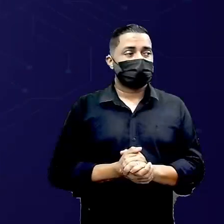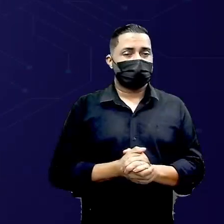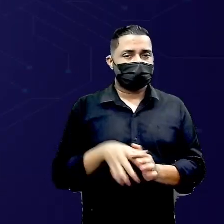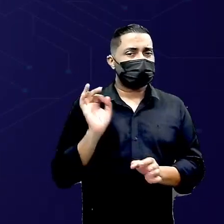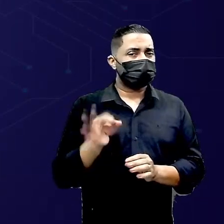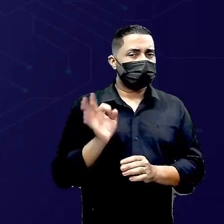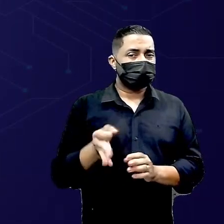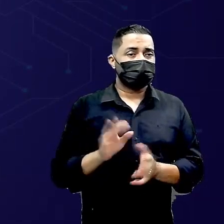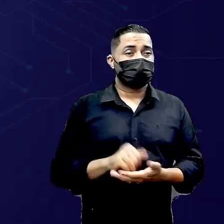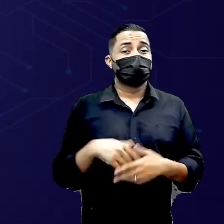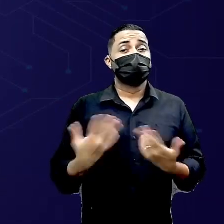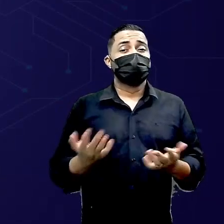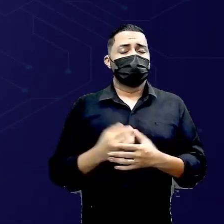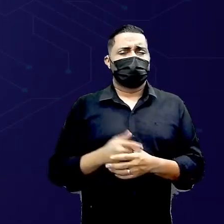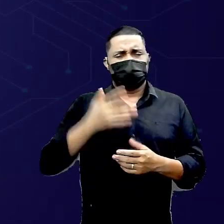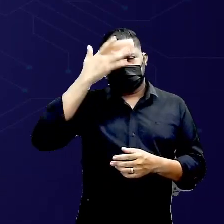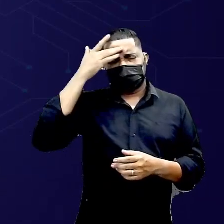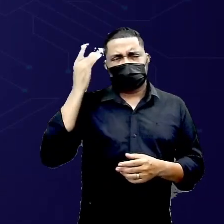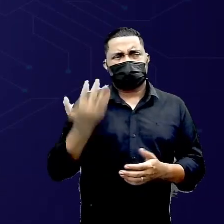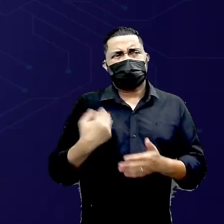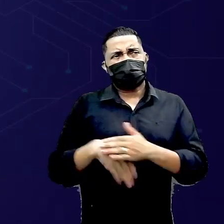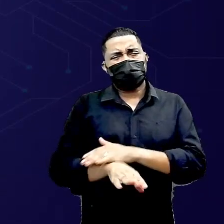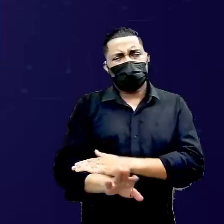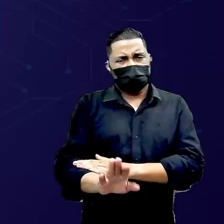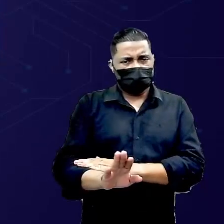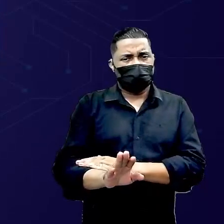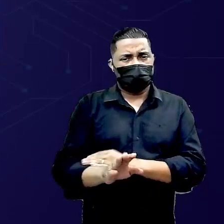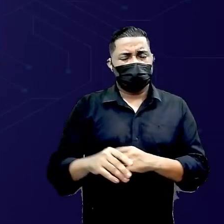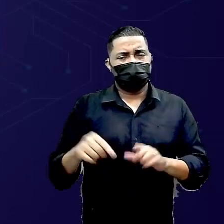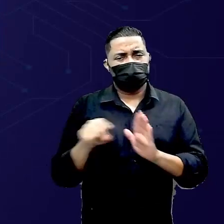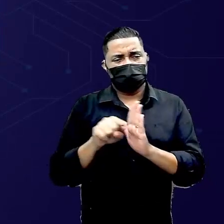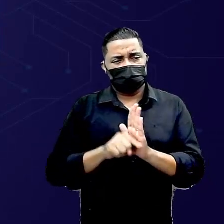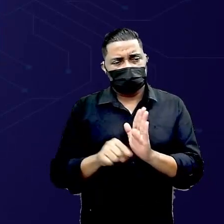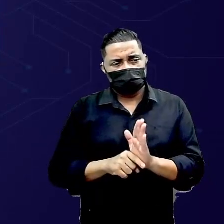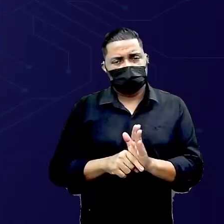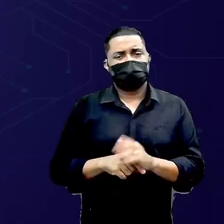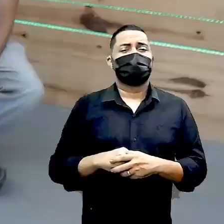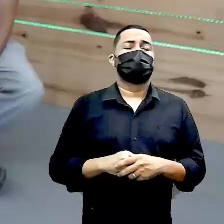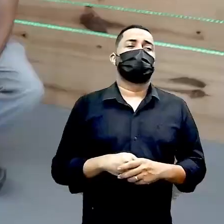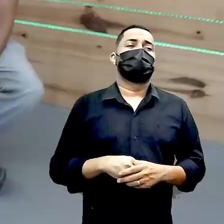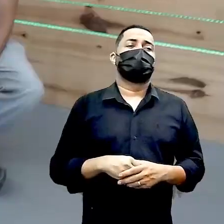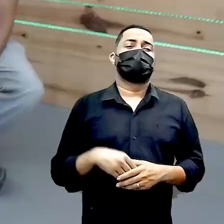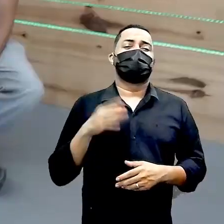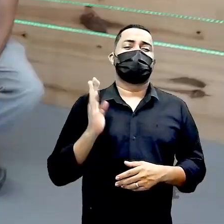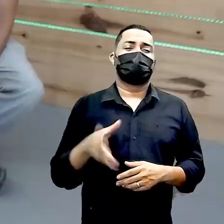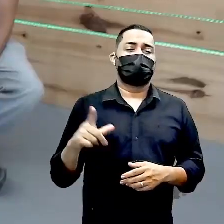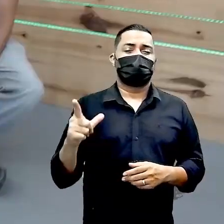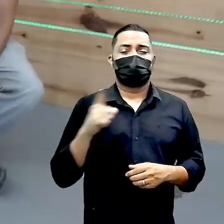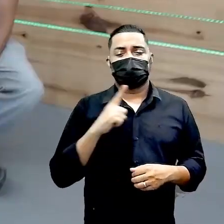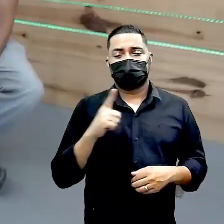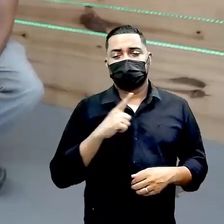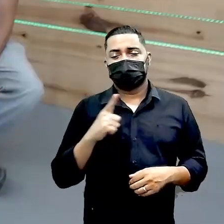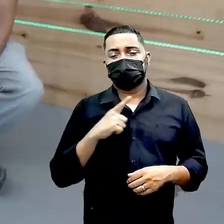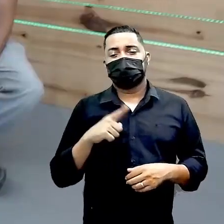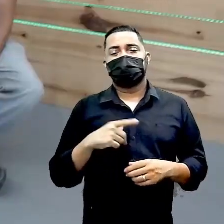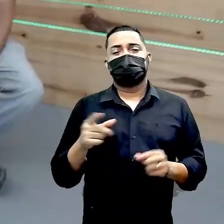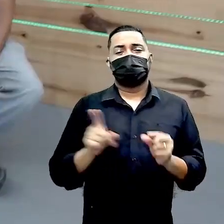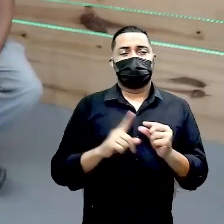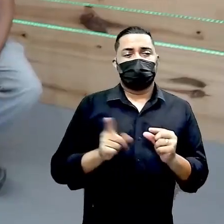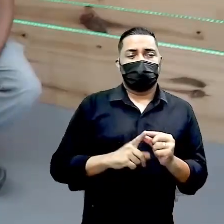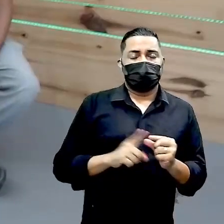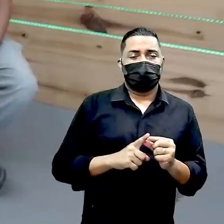Exato. Então, o pessoal que está acostumado já a mexer um pouquinho com programação, deve estar com aquela palavra